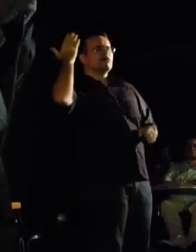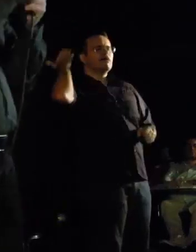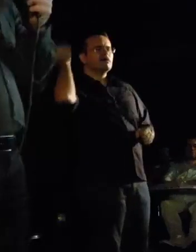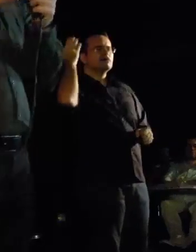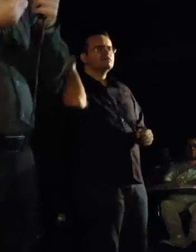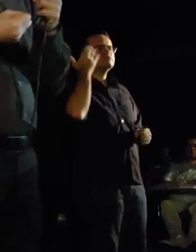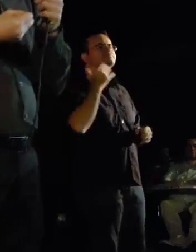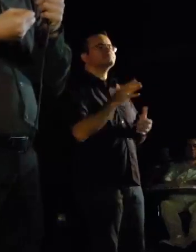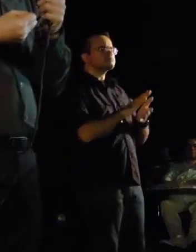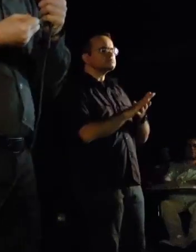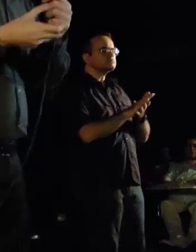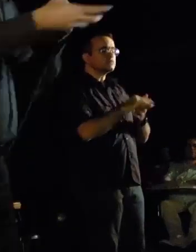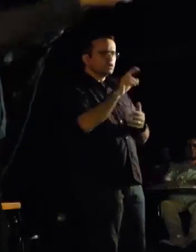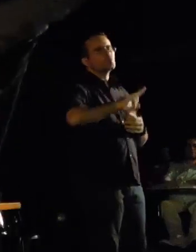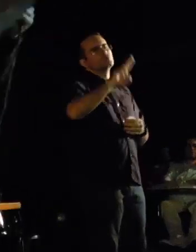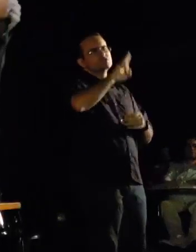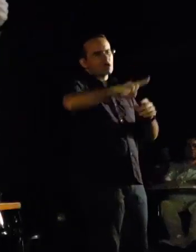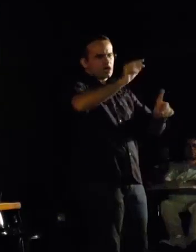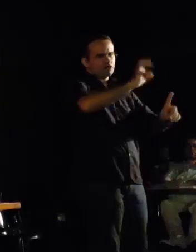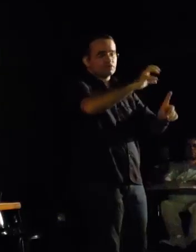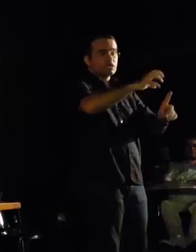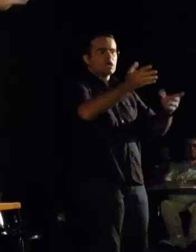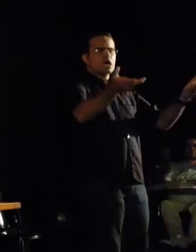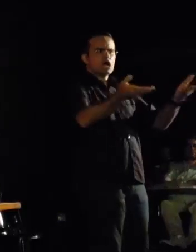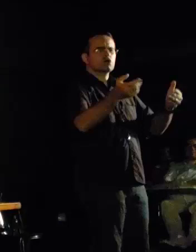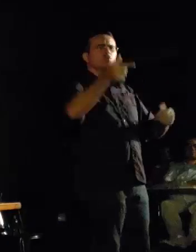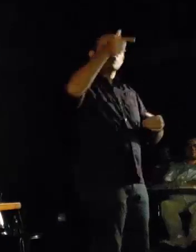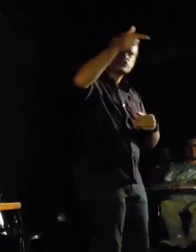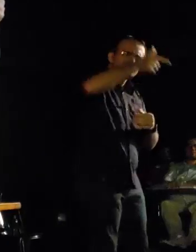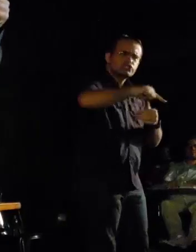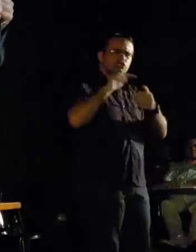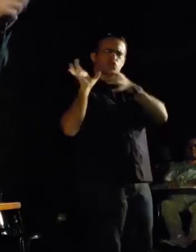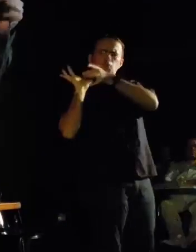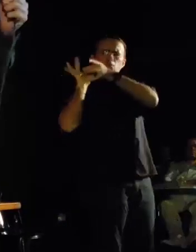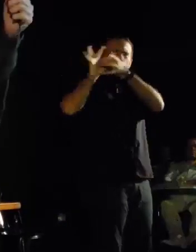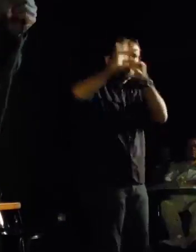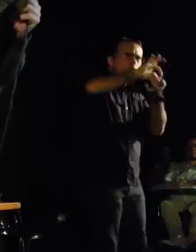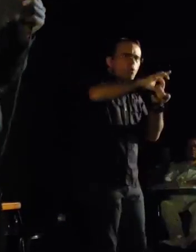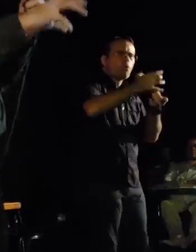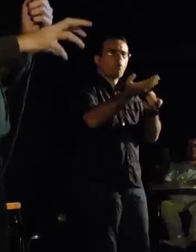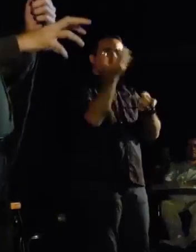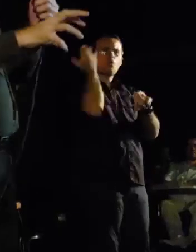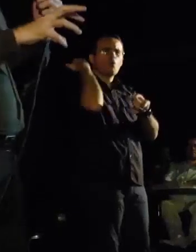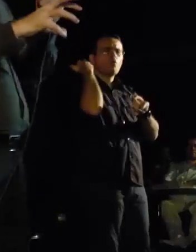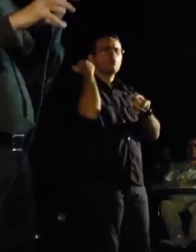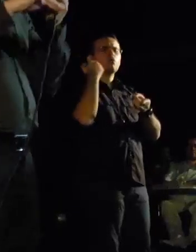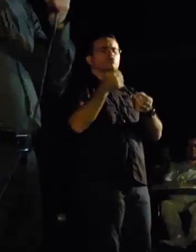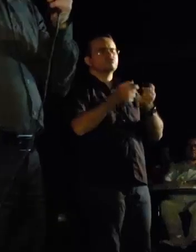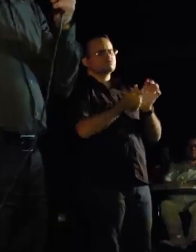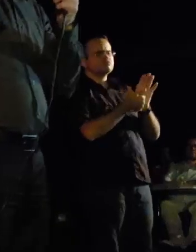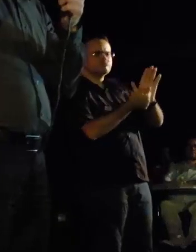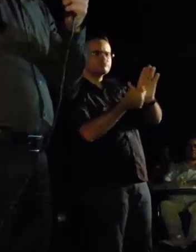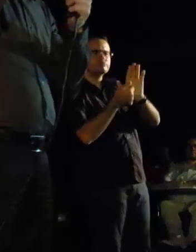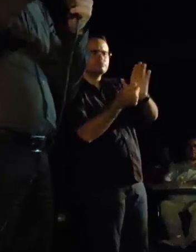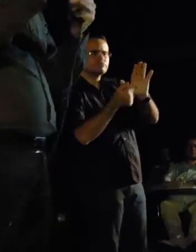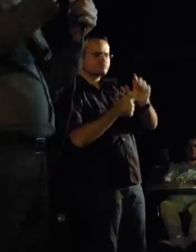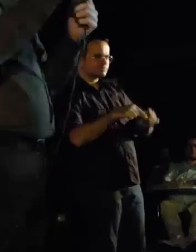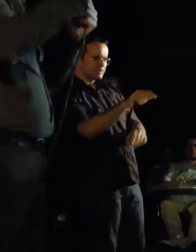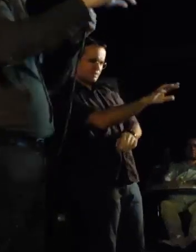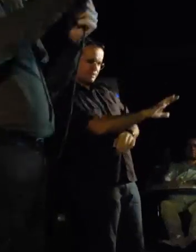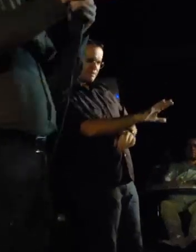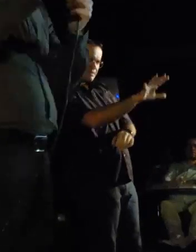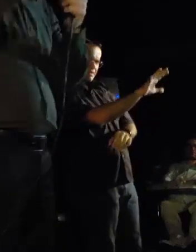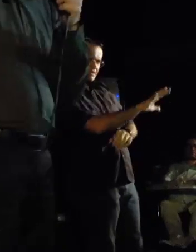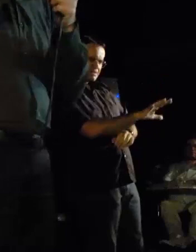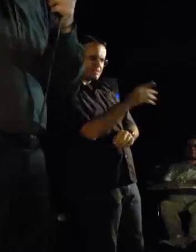em larga medida por setores vinculados com os comportamentos mais